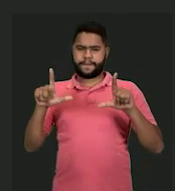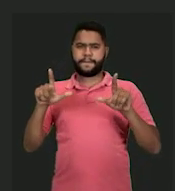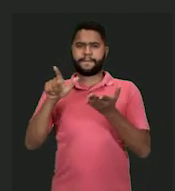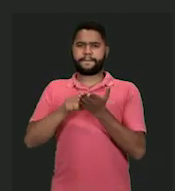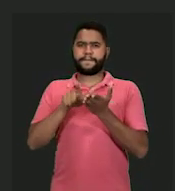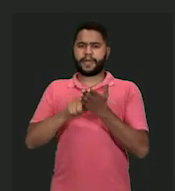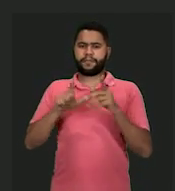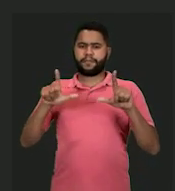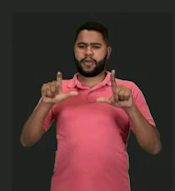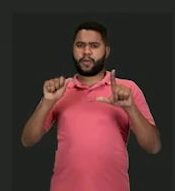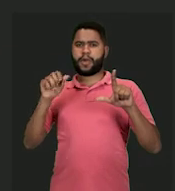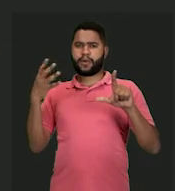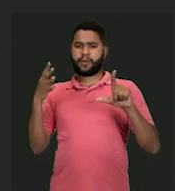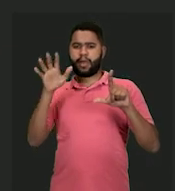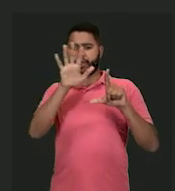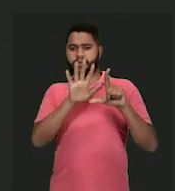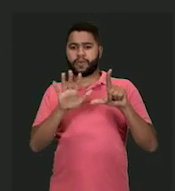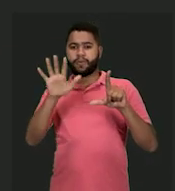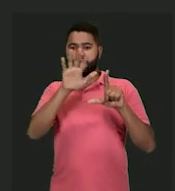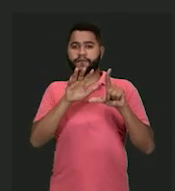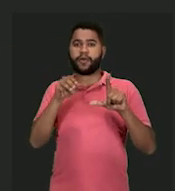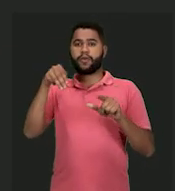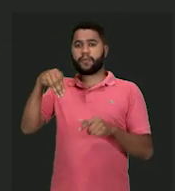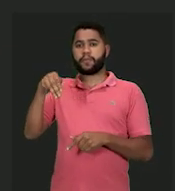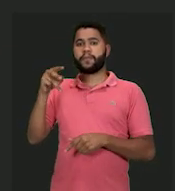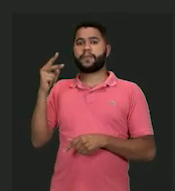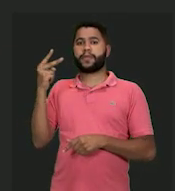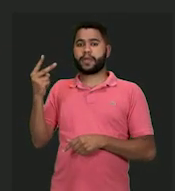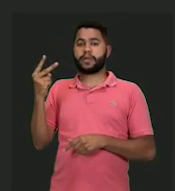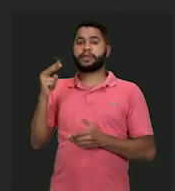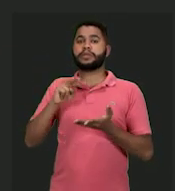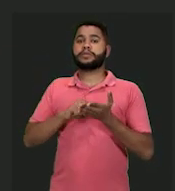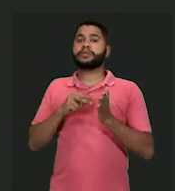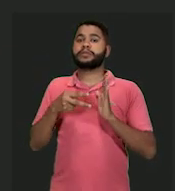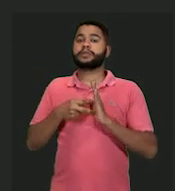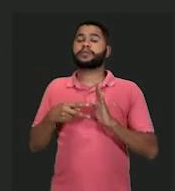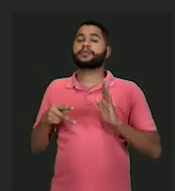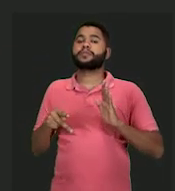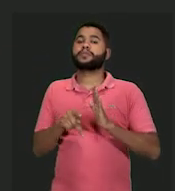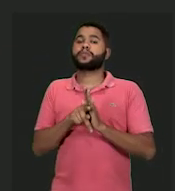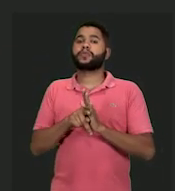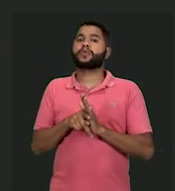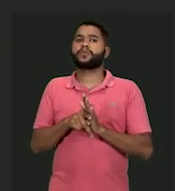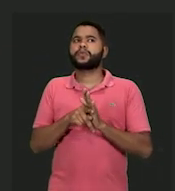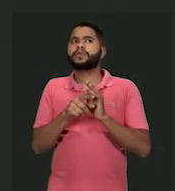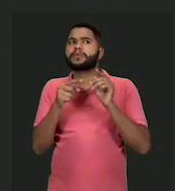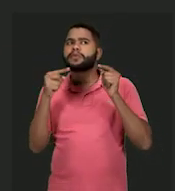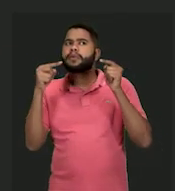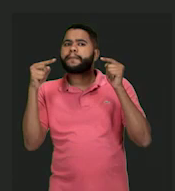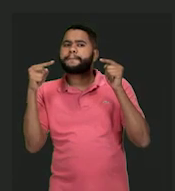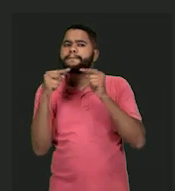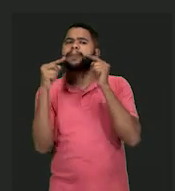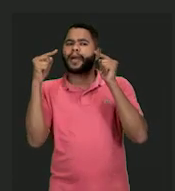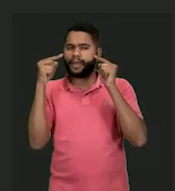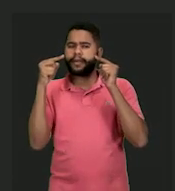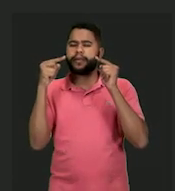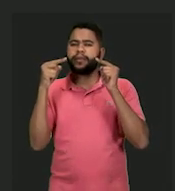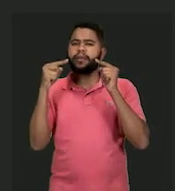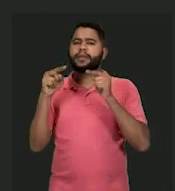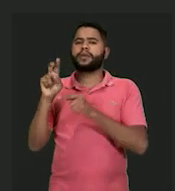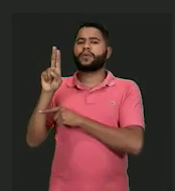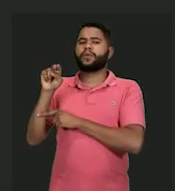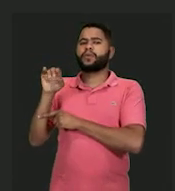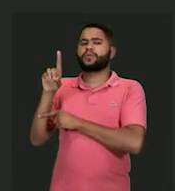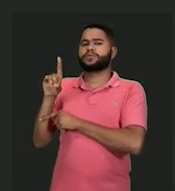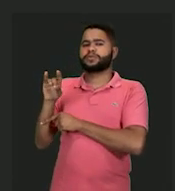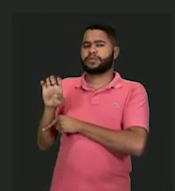em metro quadrado. Ainda bem, né? Porque significa que a unidade está compatível com a unidade